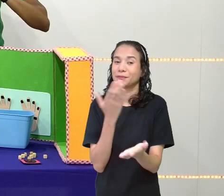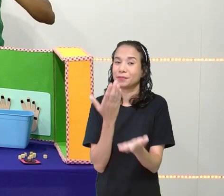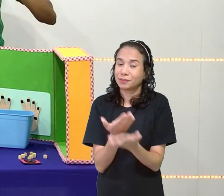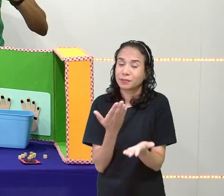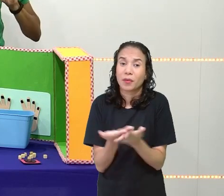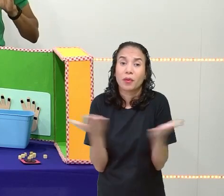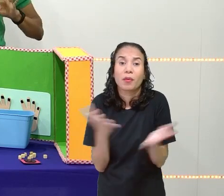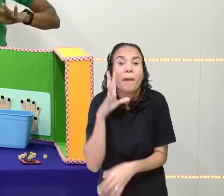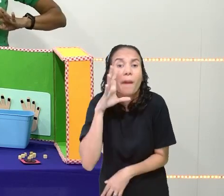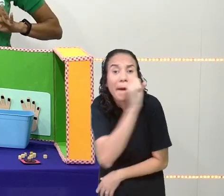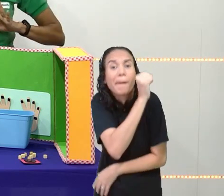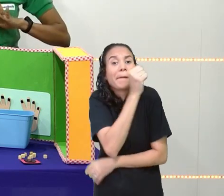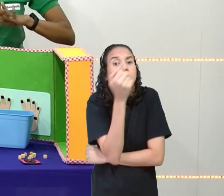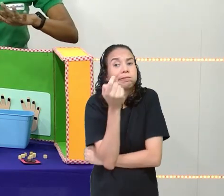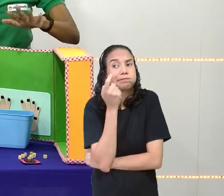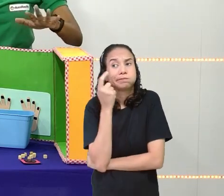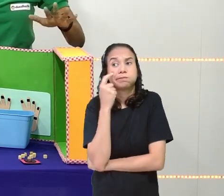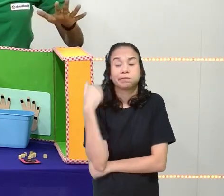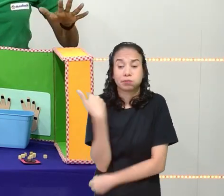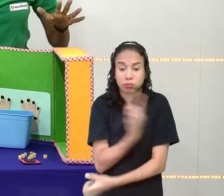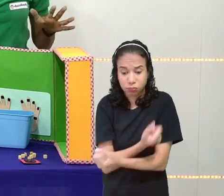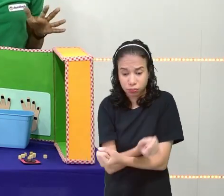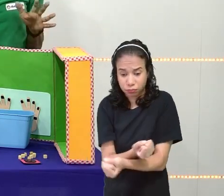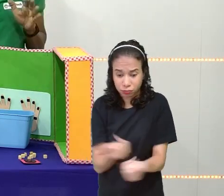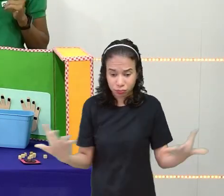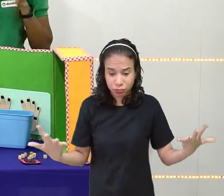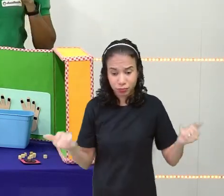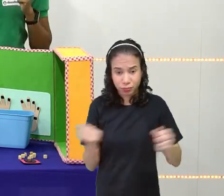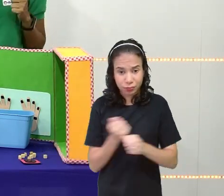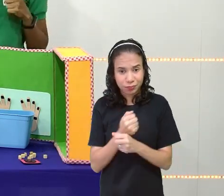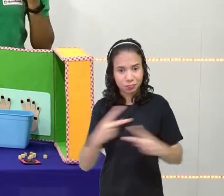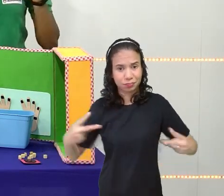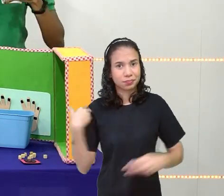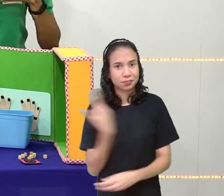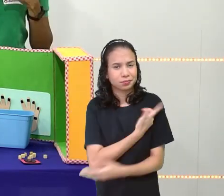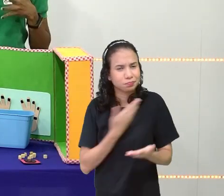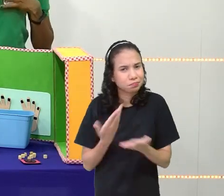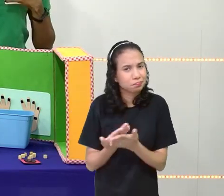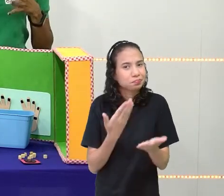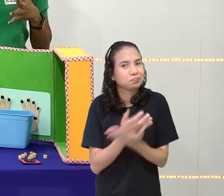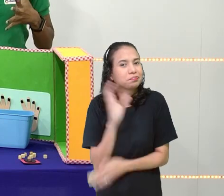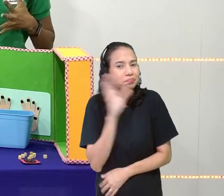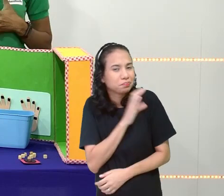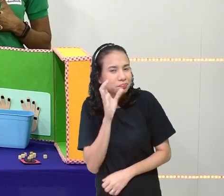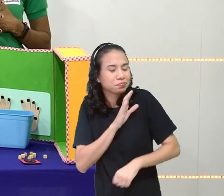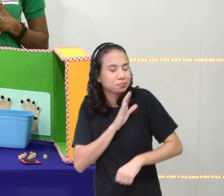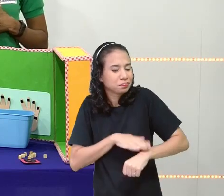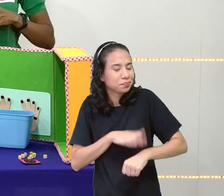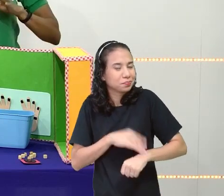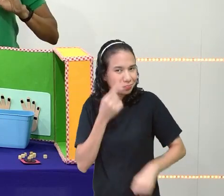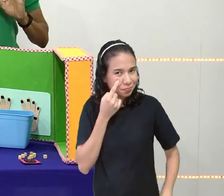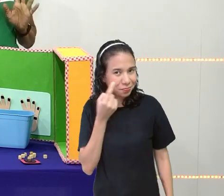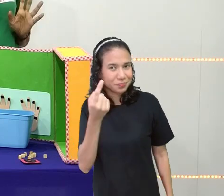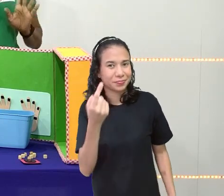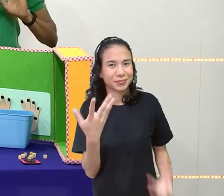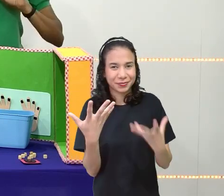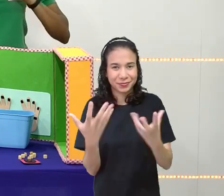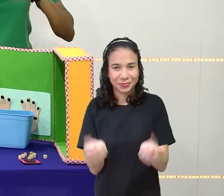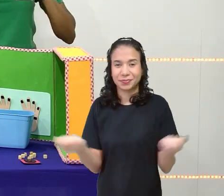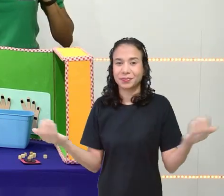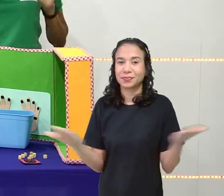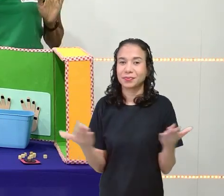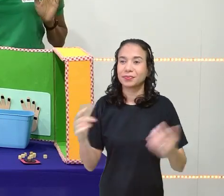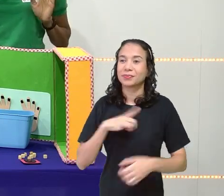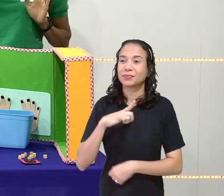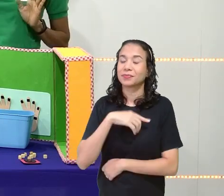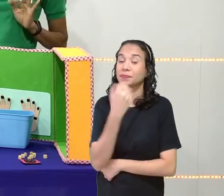Que hoje passou bem rápido. Até quando a gente faz tantas coisas assim pra trabalhar, termina passando com mais rapidez, não é mesmo? Vamos lá. Agora eu tenho